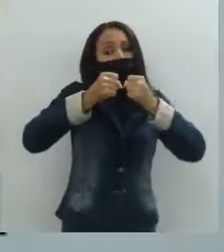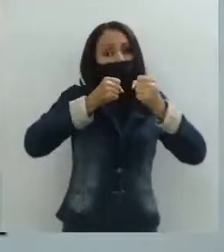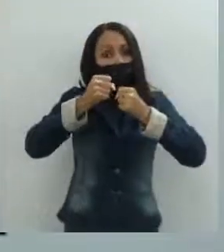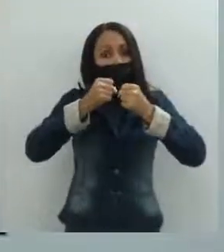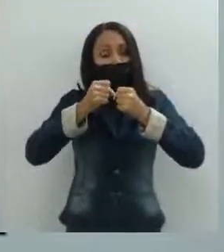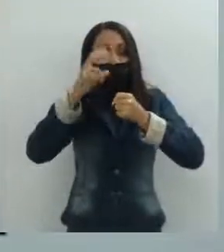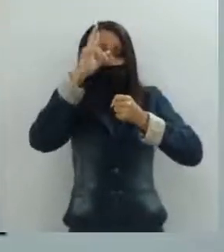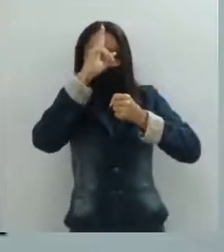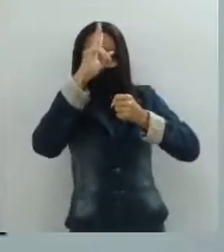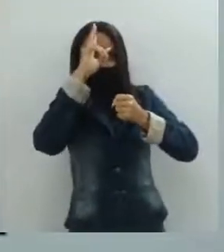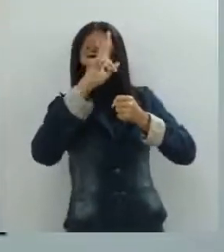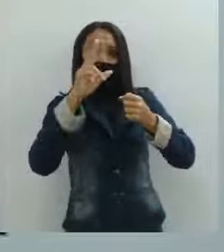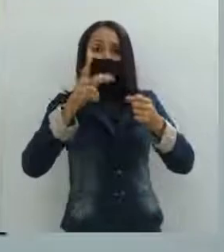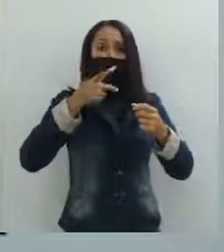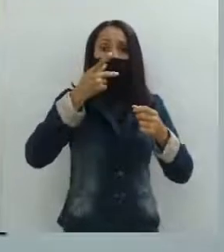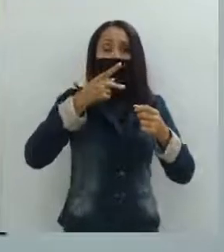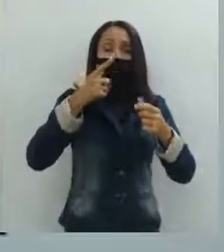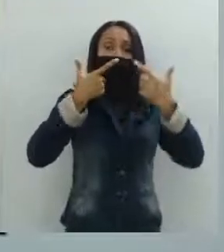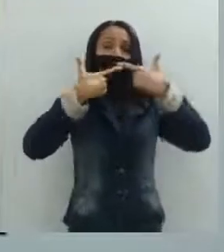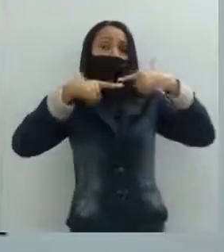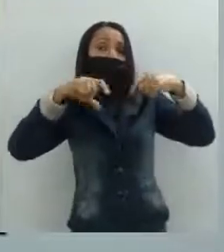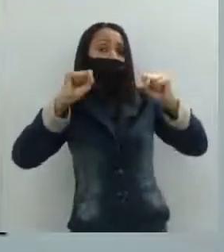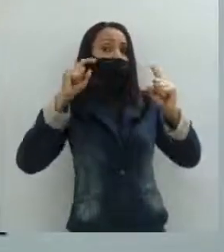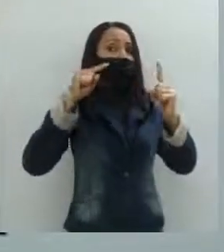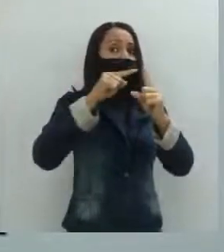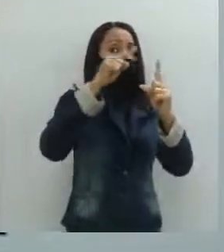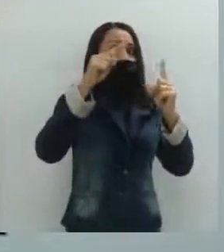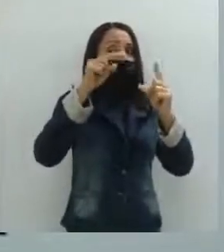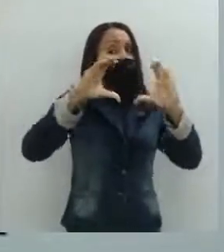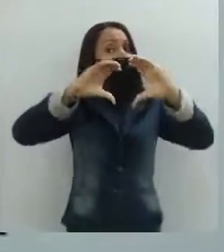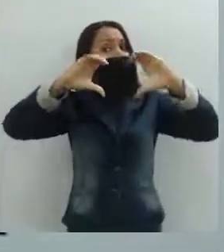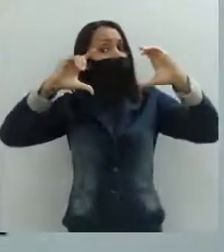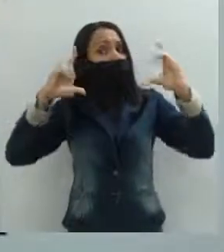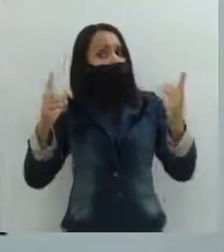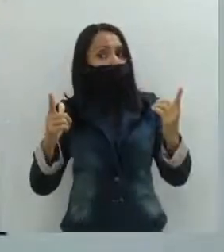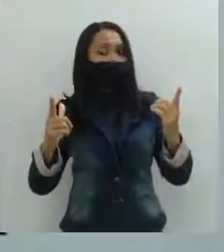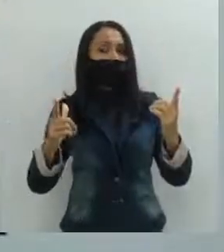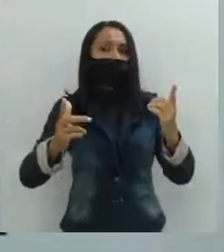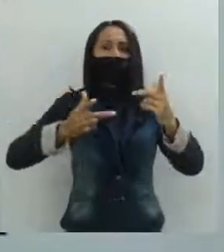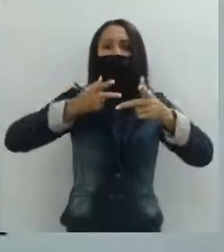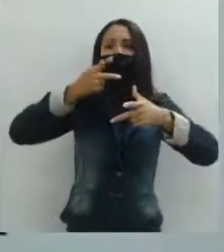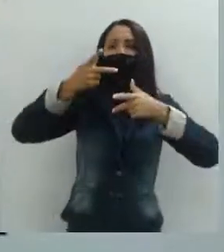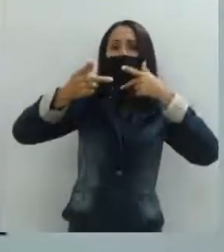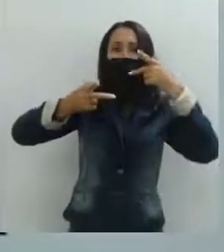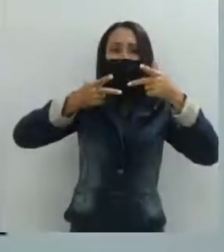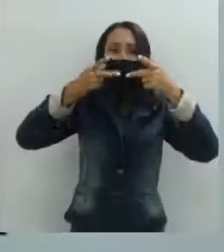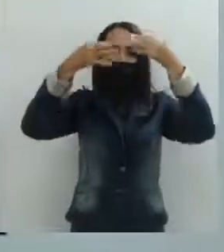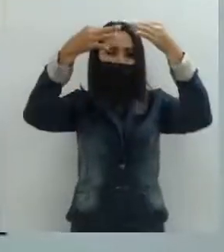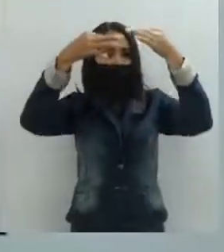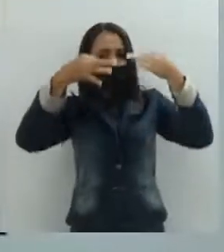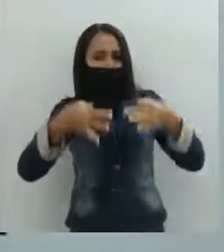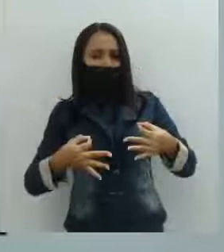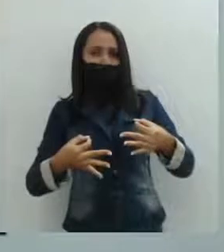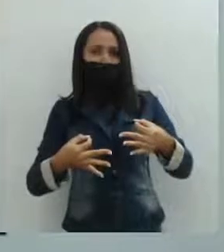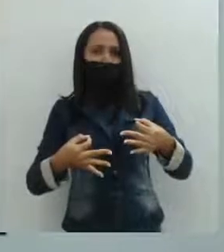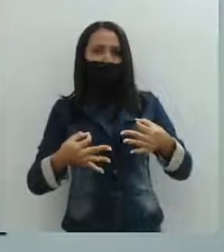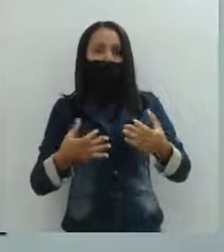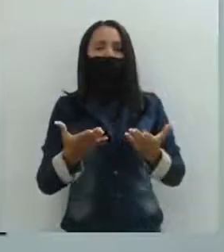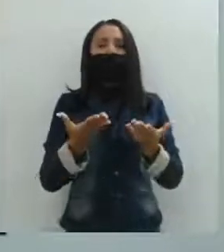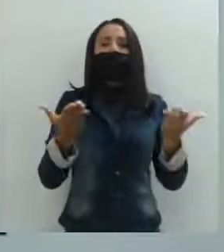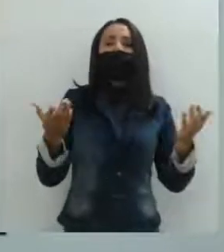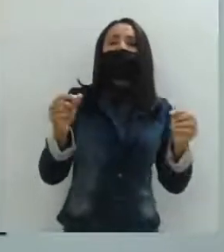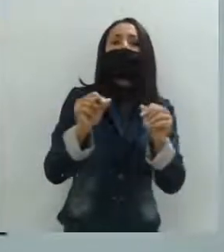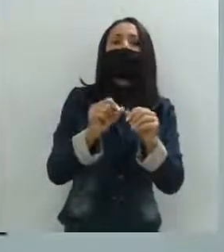Lembrando sempre, quando eu falar linguagem objetiva, é a linguagem clara, falar muito com poucas palavras. E que tal fazer